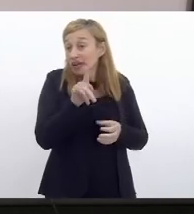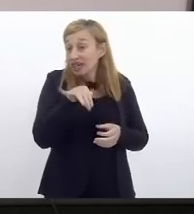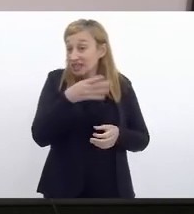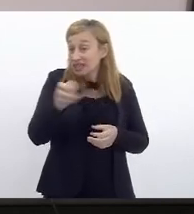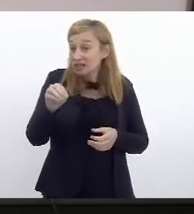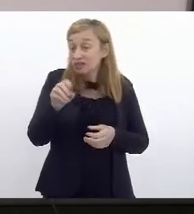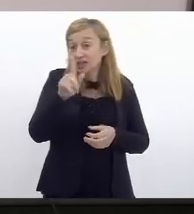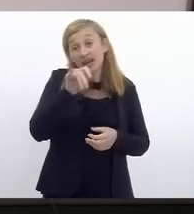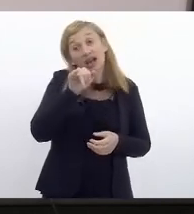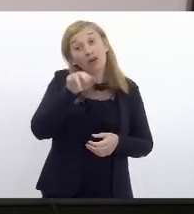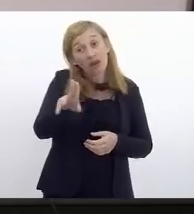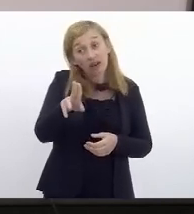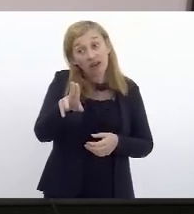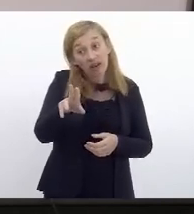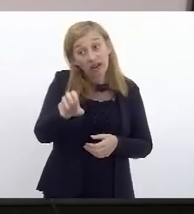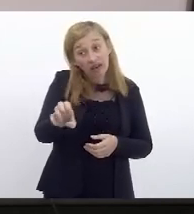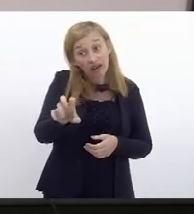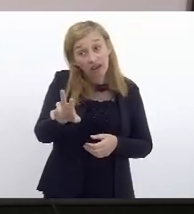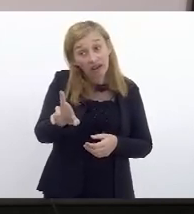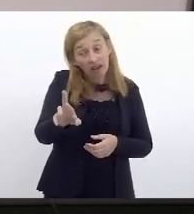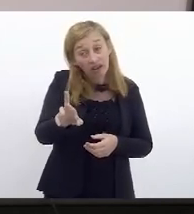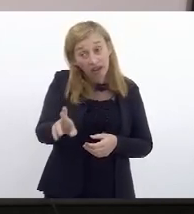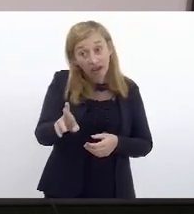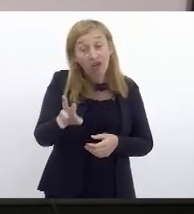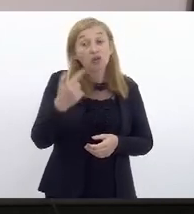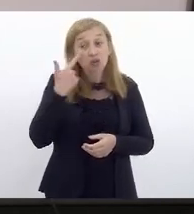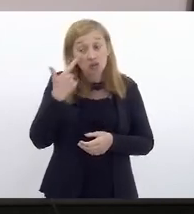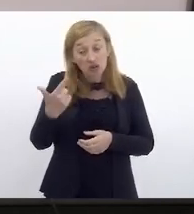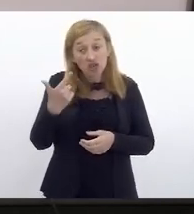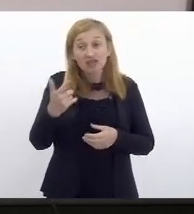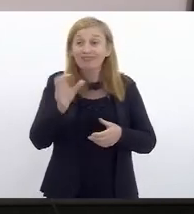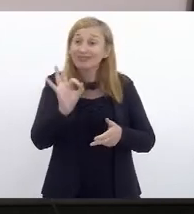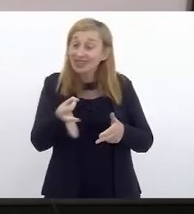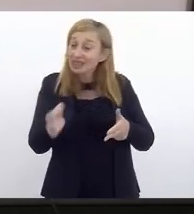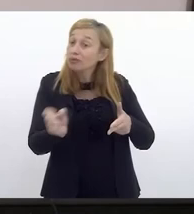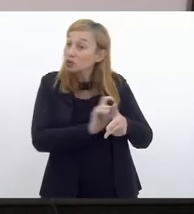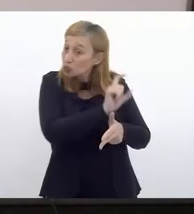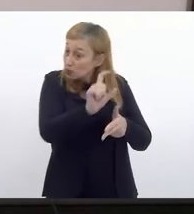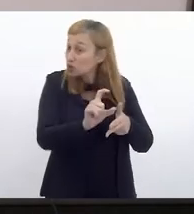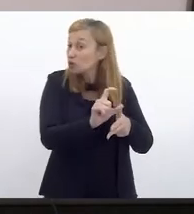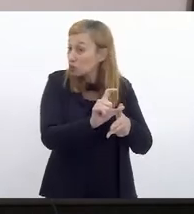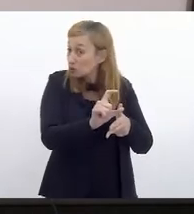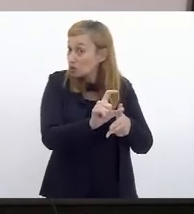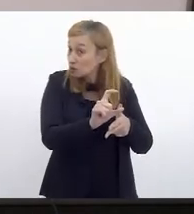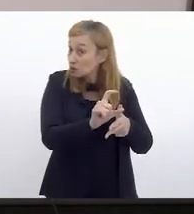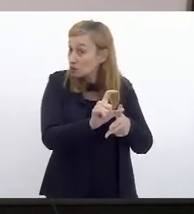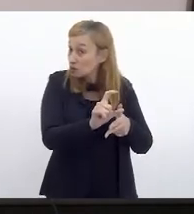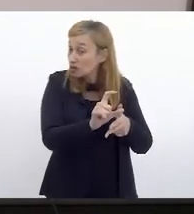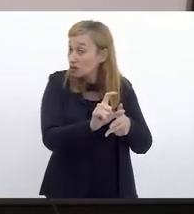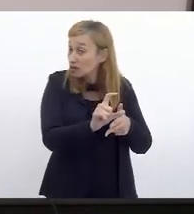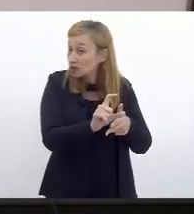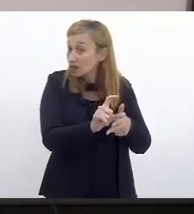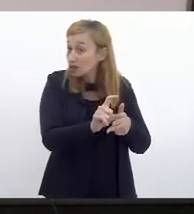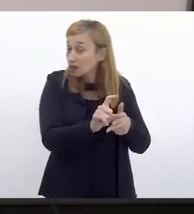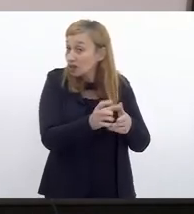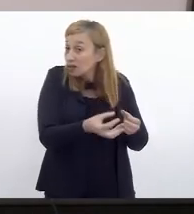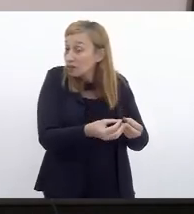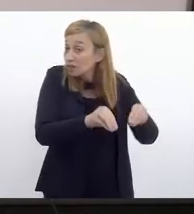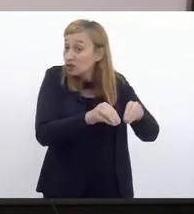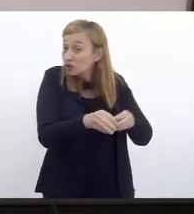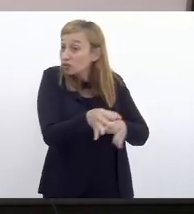Delaware. Só veja que exatamente o Executivo que rasgou o